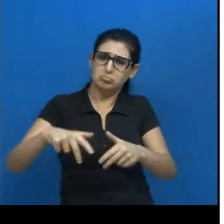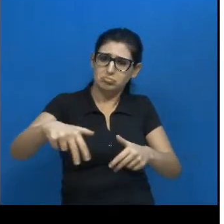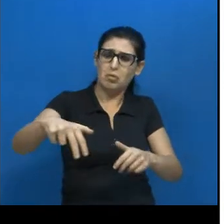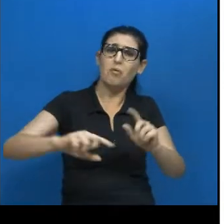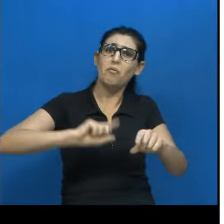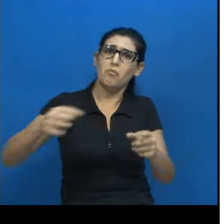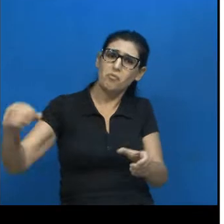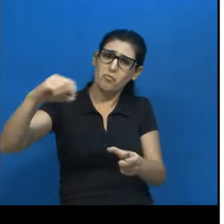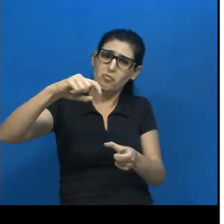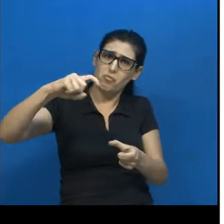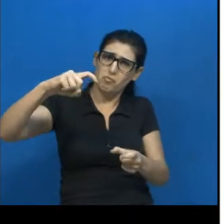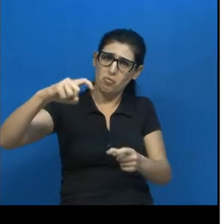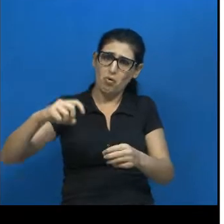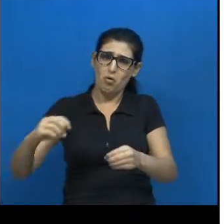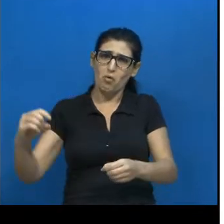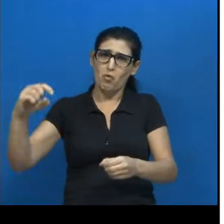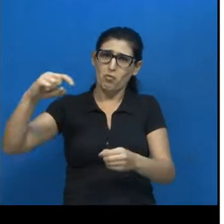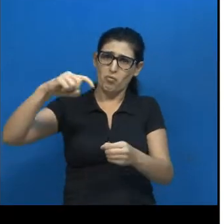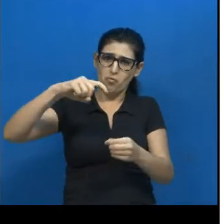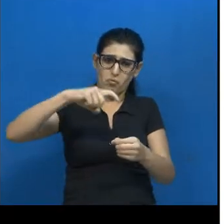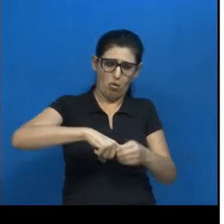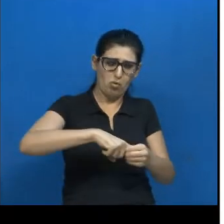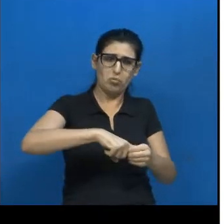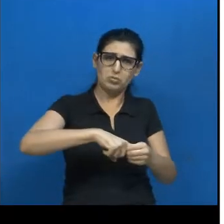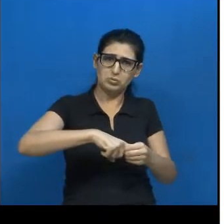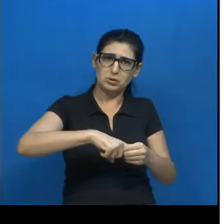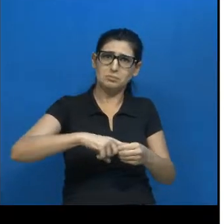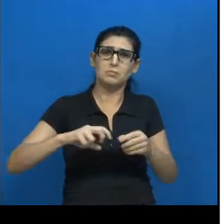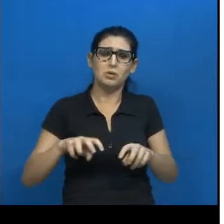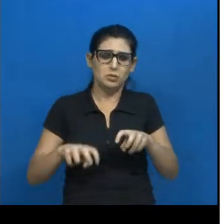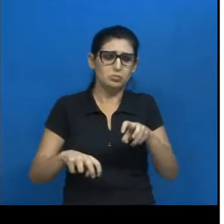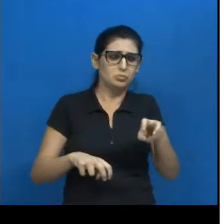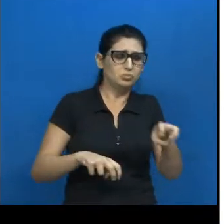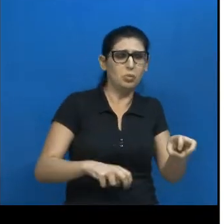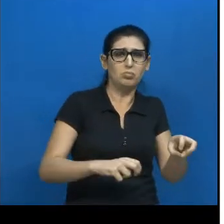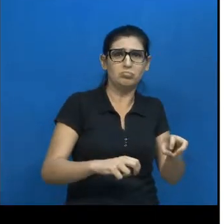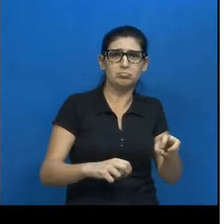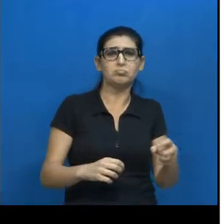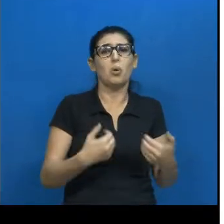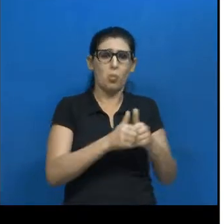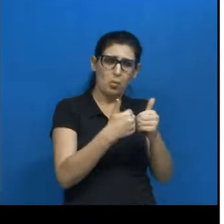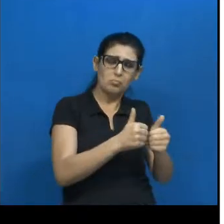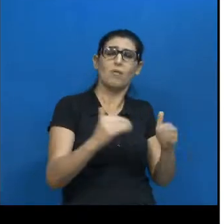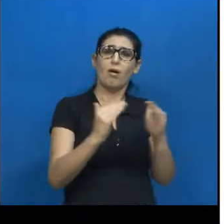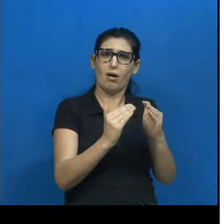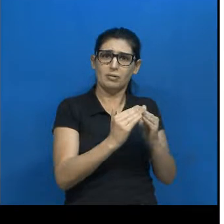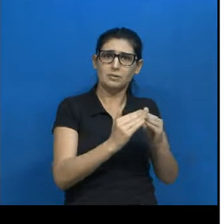gente apurou esses dados, a gente começou o estudo ano passado,